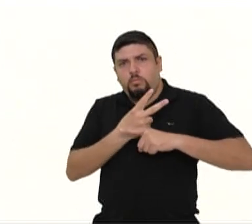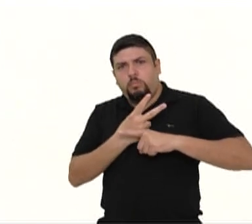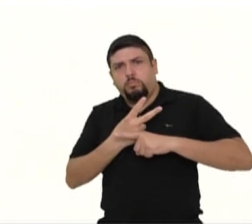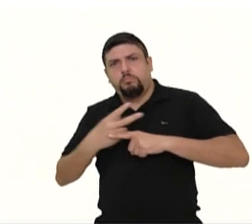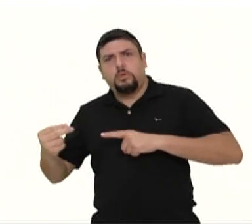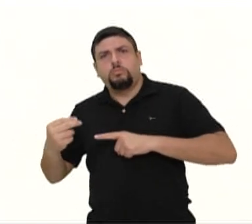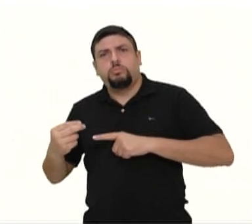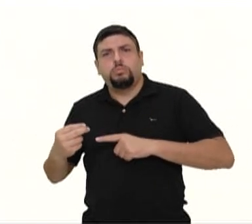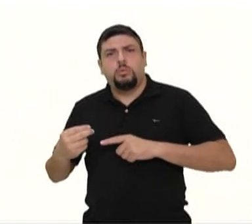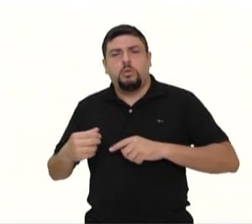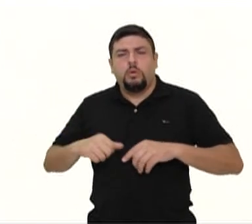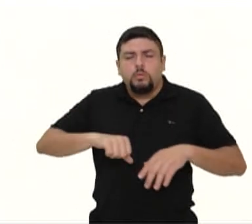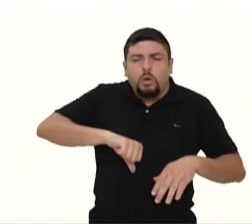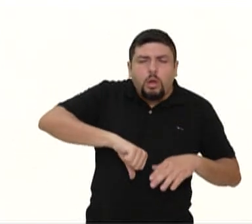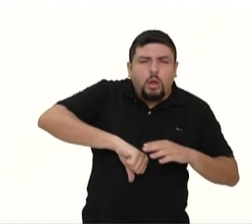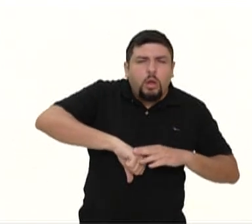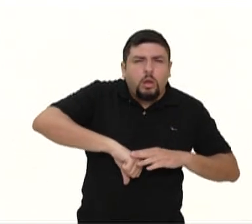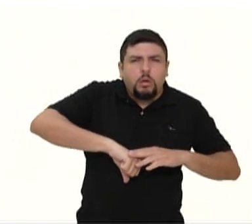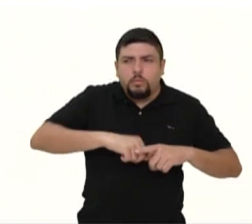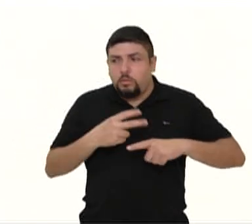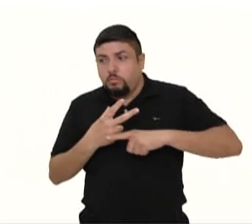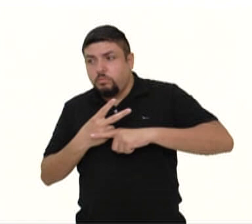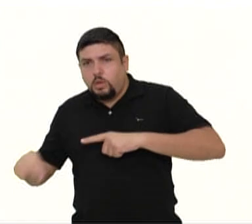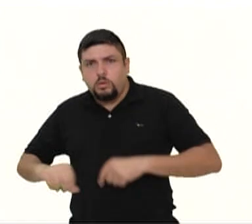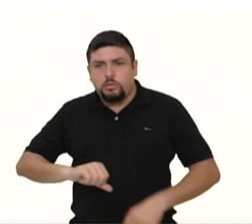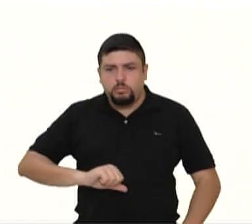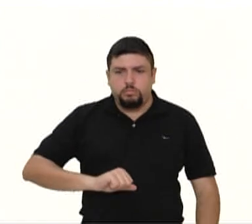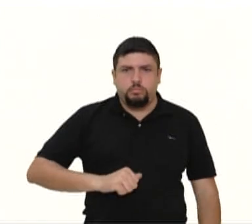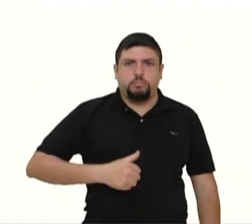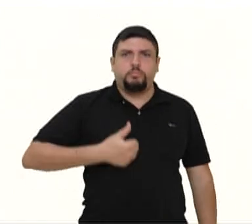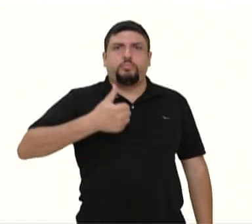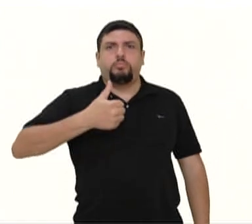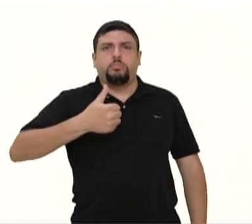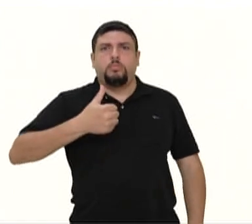complexo e criamos no Brasil uma espécie de ufanismo.